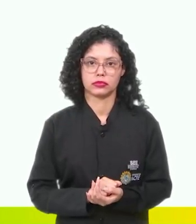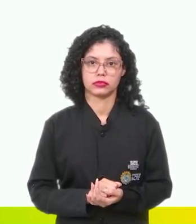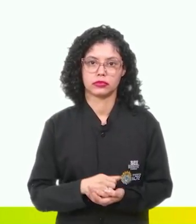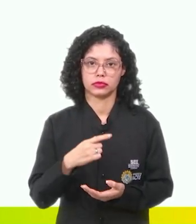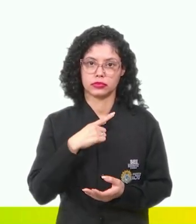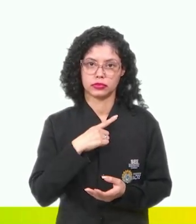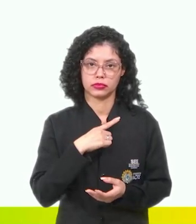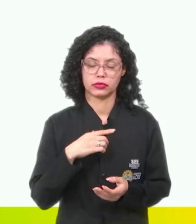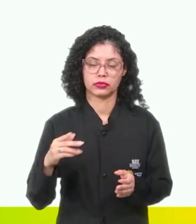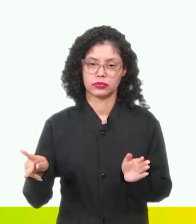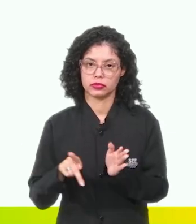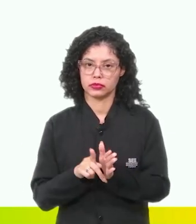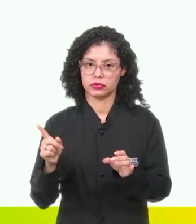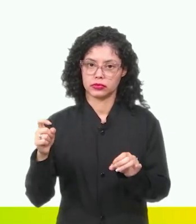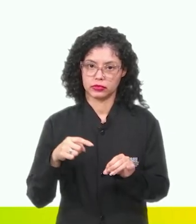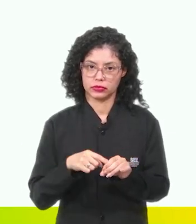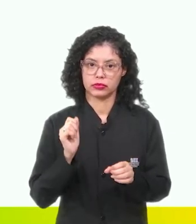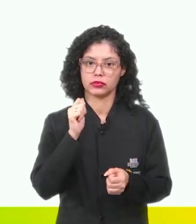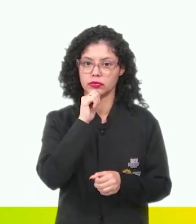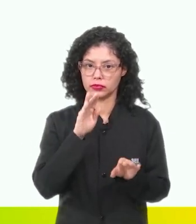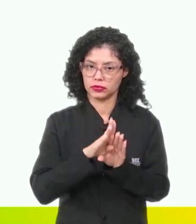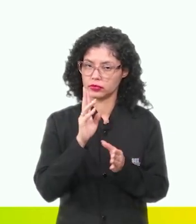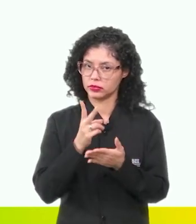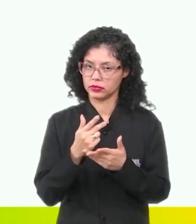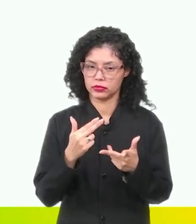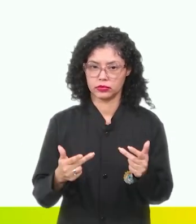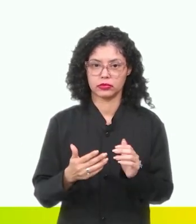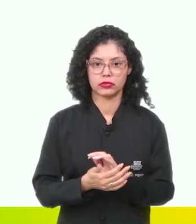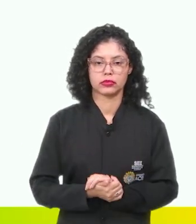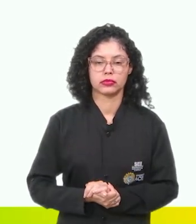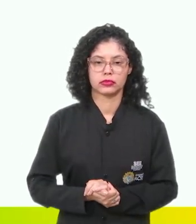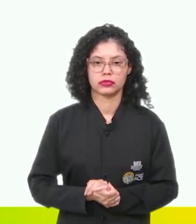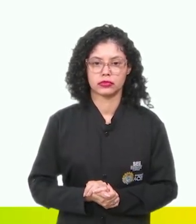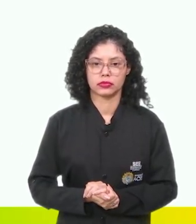se autofecundou, ou seja, a mesma coisa.